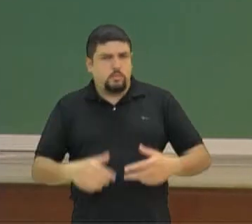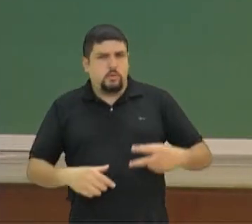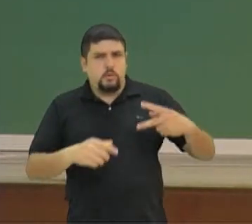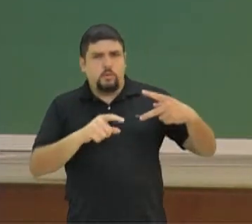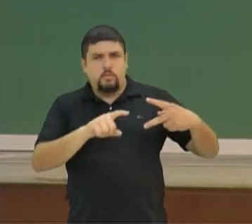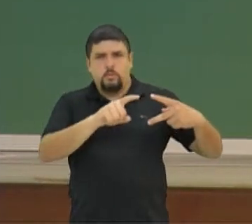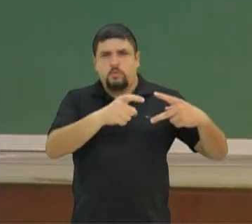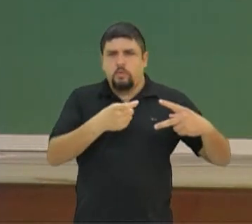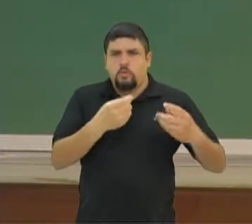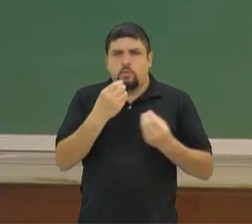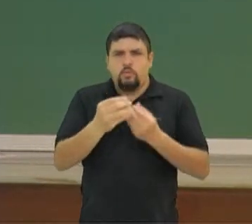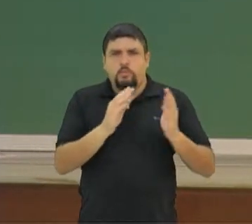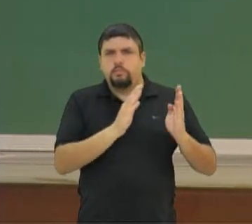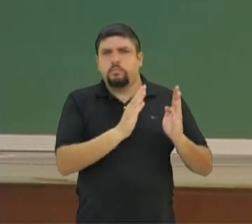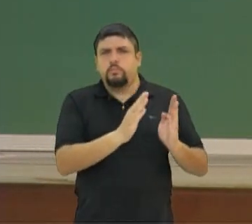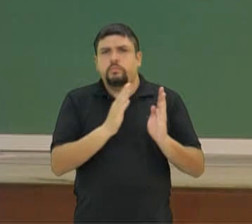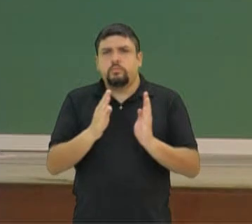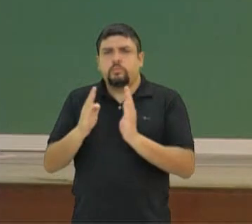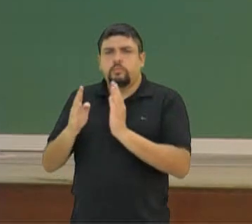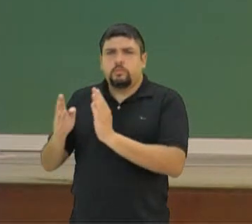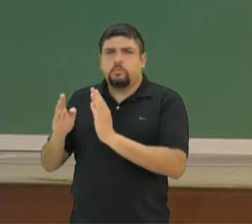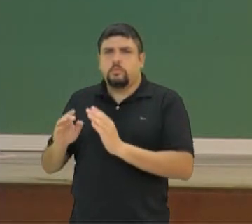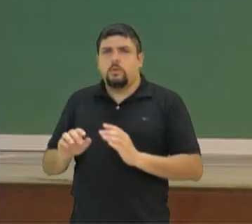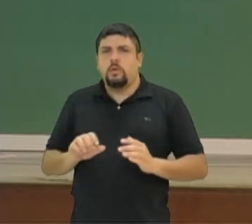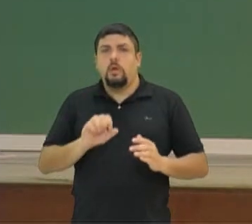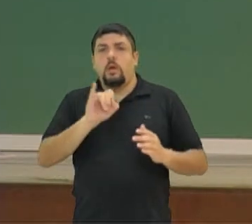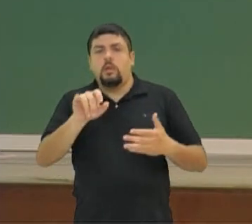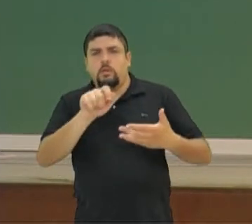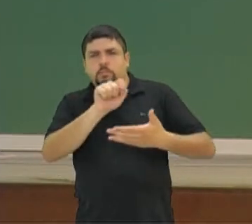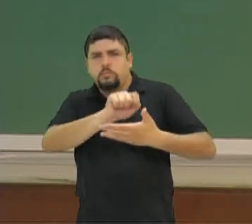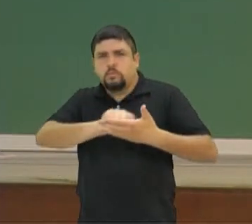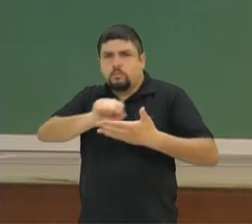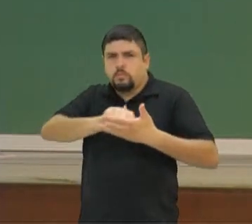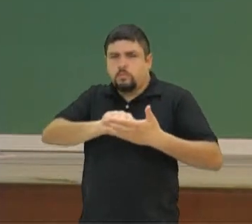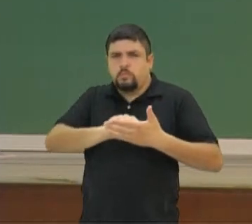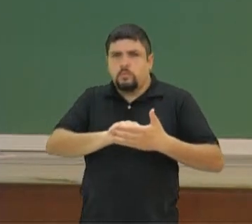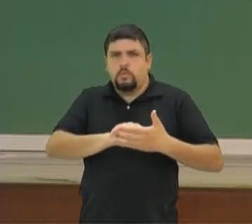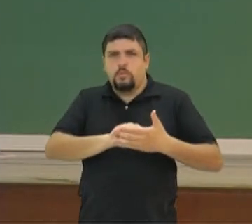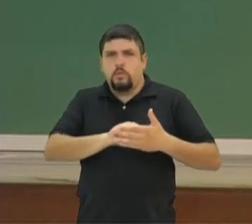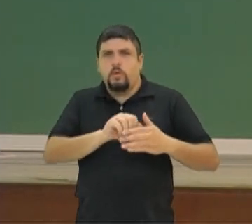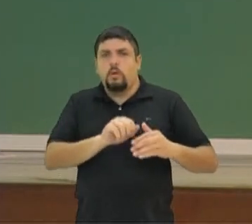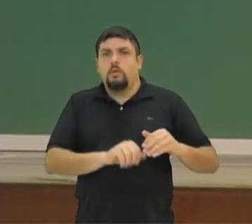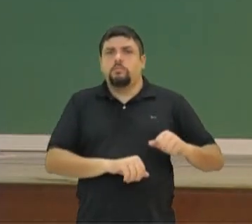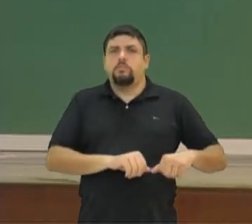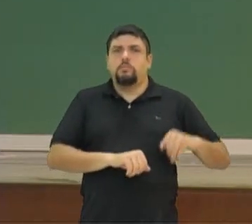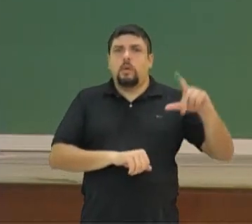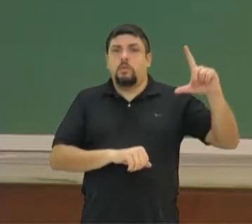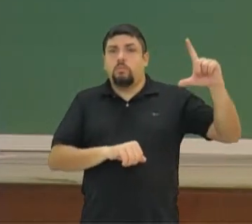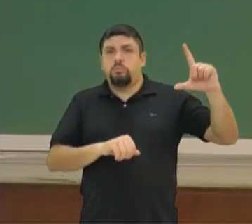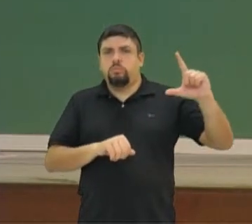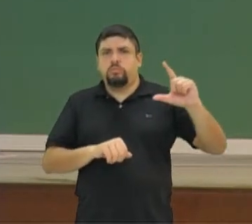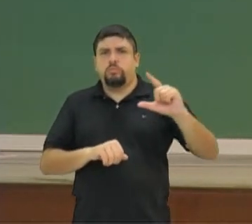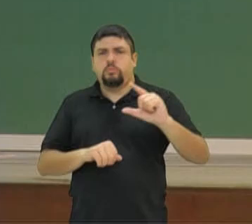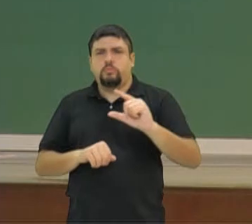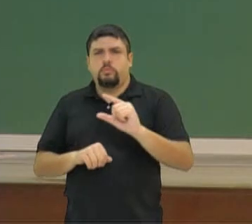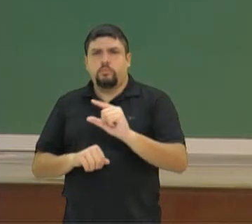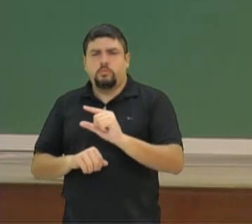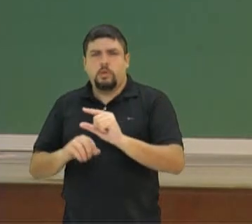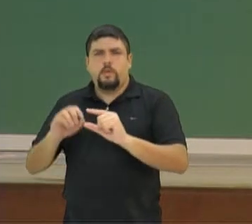em ordem, quando você vai estar escrevendo esse polinômio, o maior grau e diminuindo assim grau a grau, e os